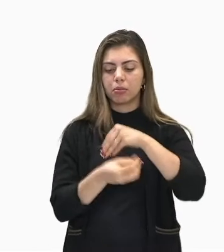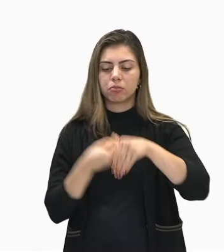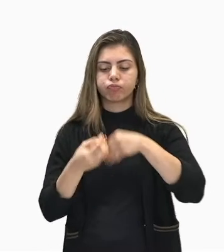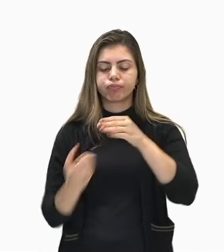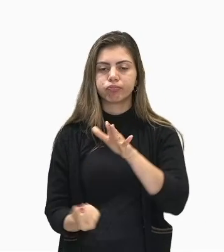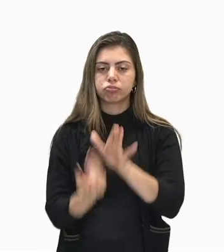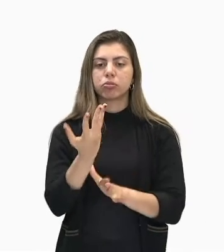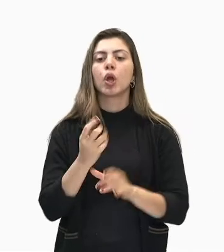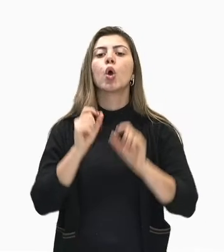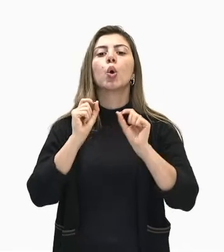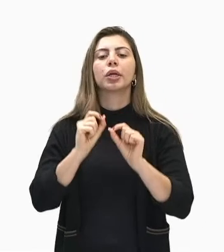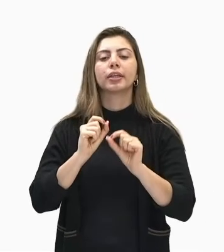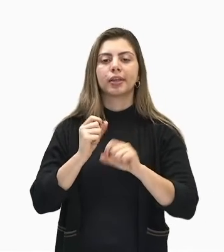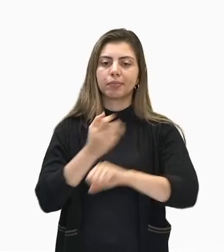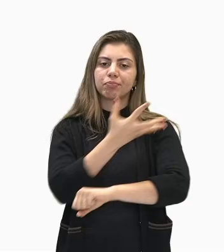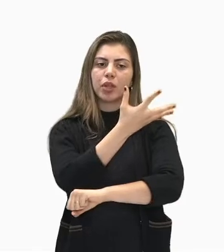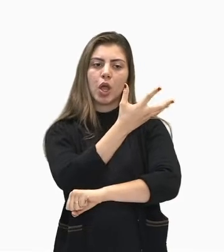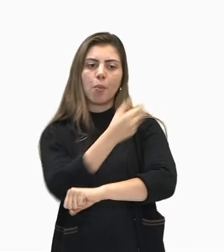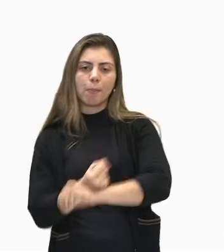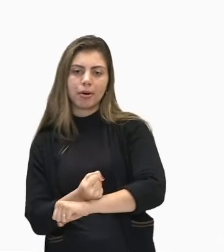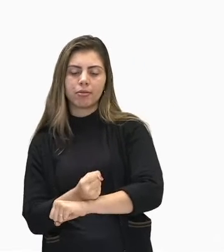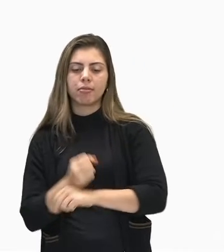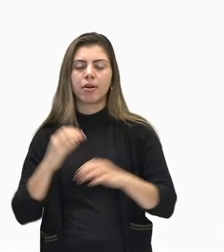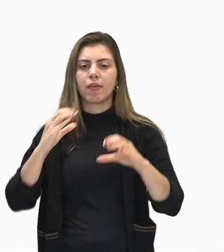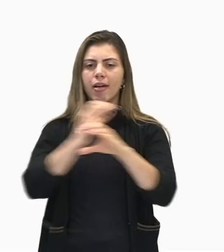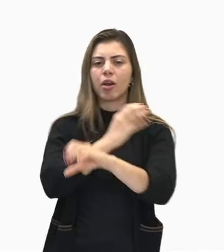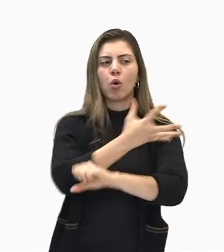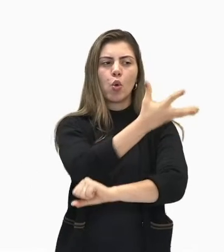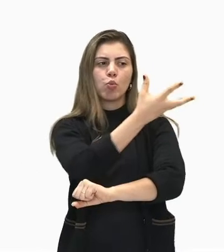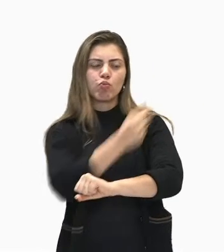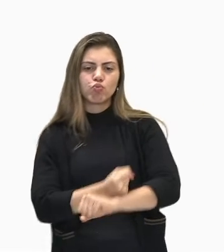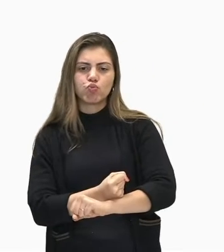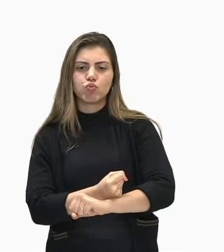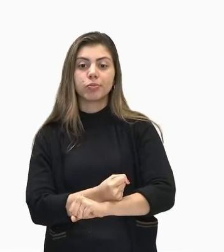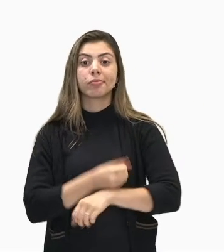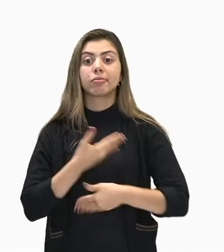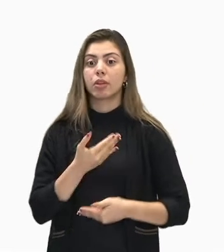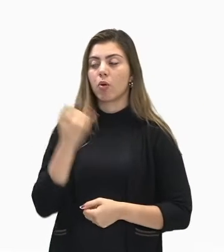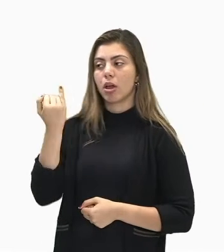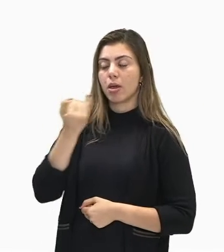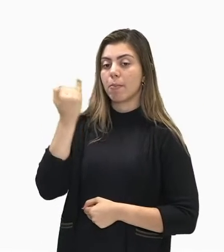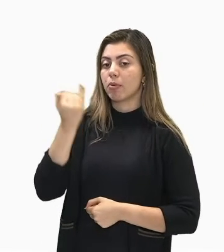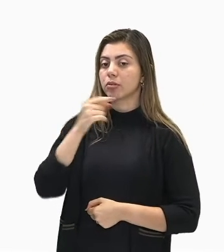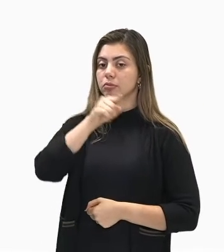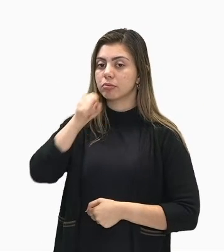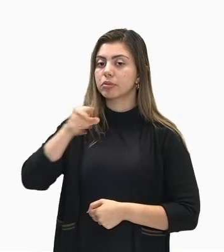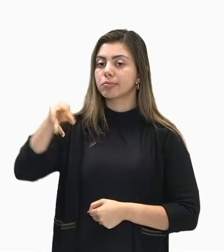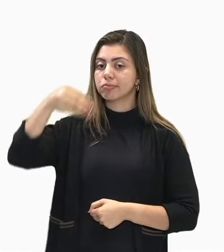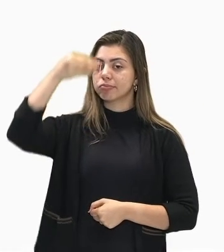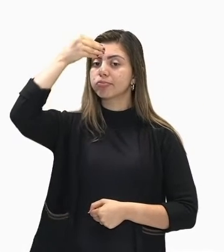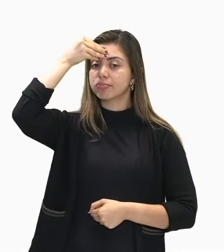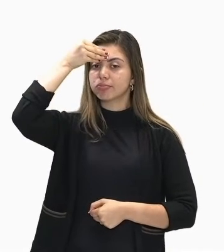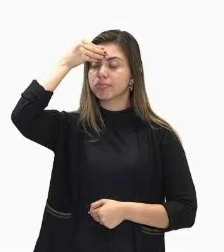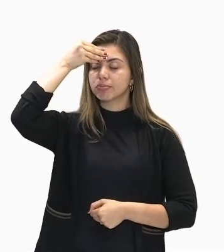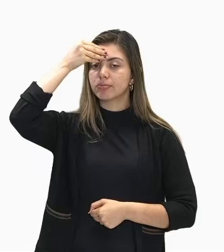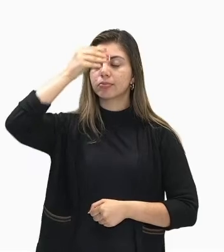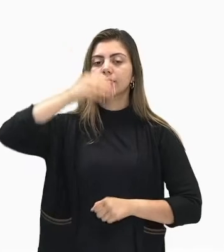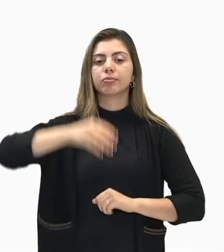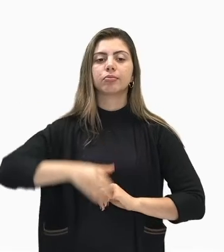que absorve calor. Olha aqui, isso aqui é bem importante, né? Guardar essa informação.